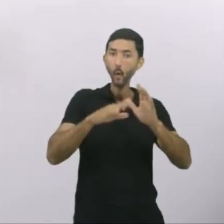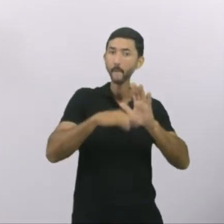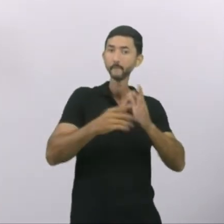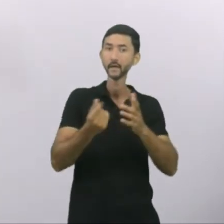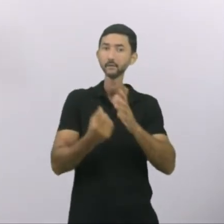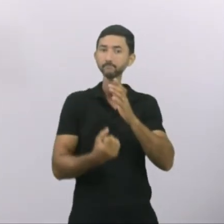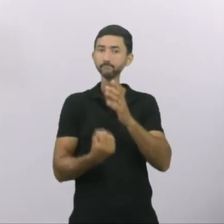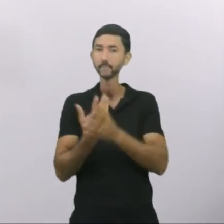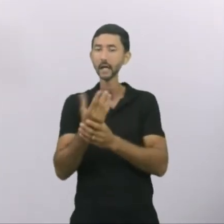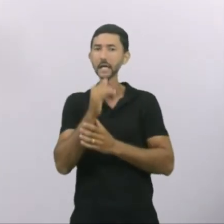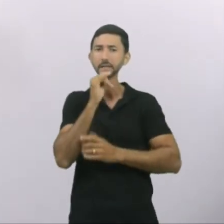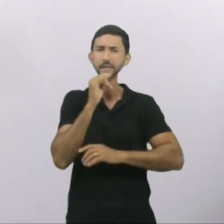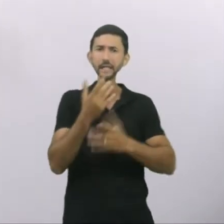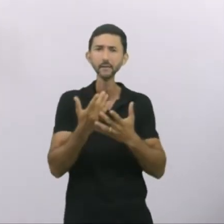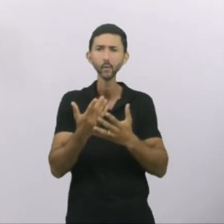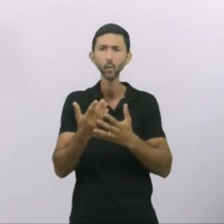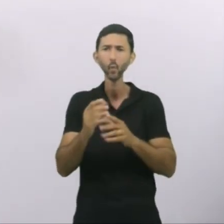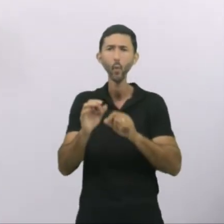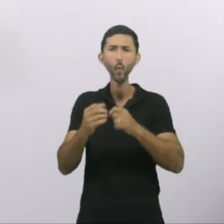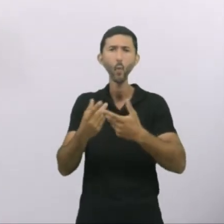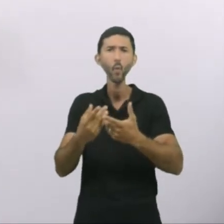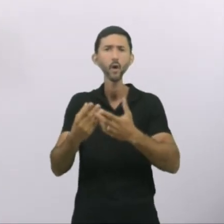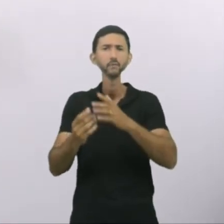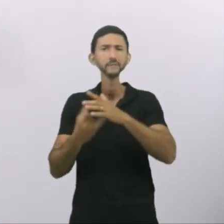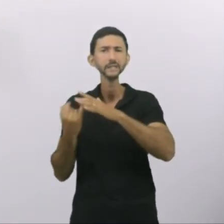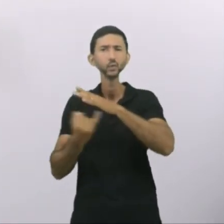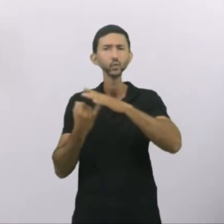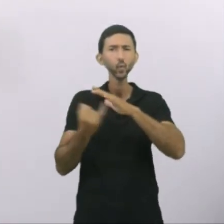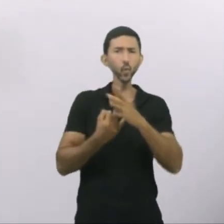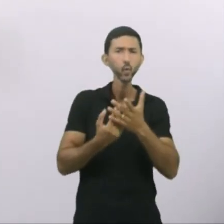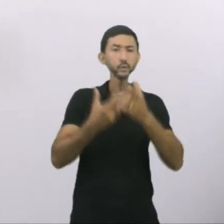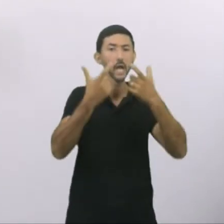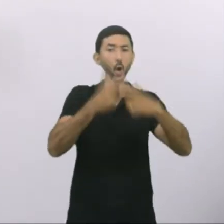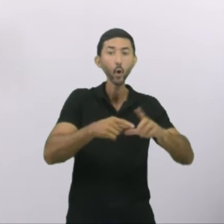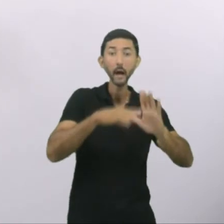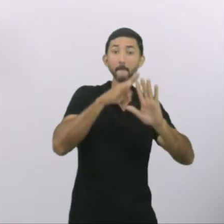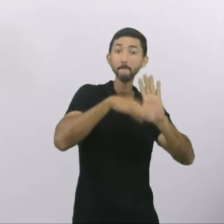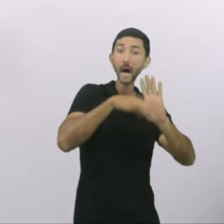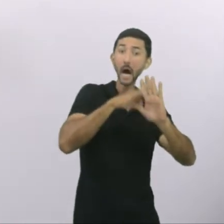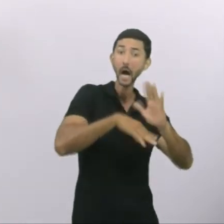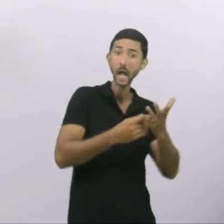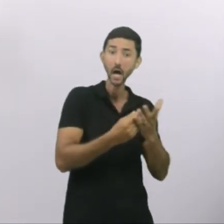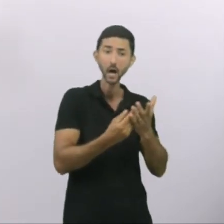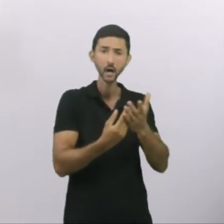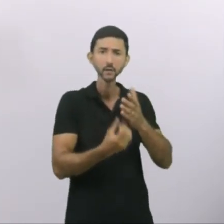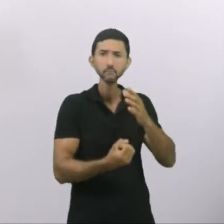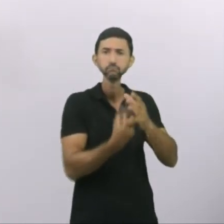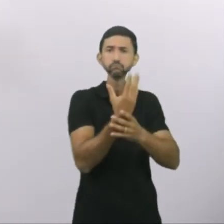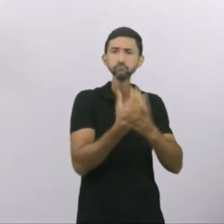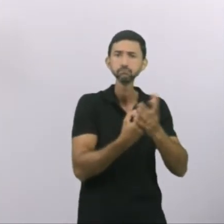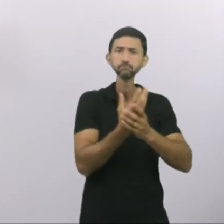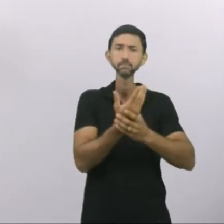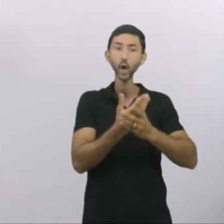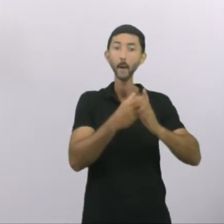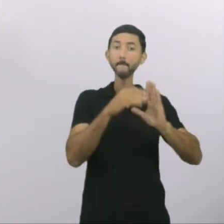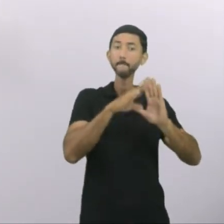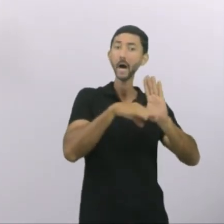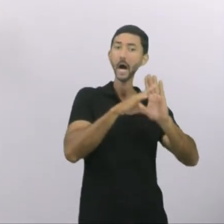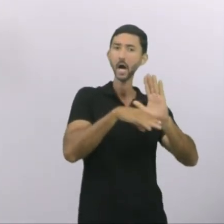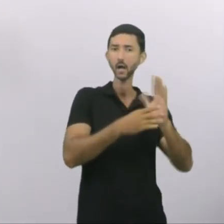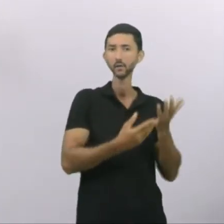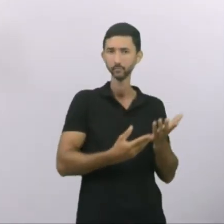locacionais, ou seja, vantagens locais. Onde é que eu posso produzir mais